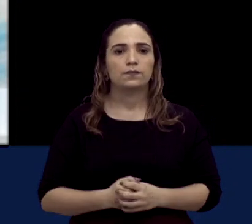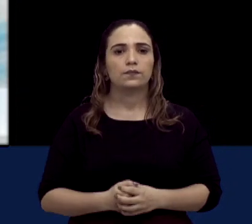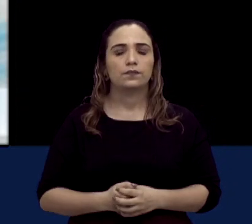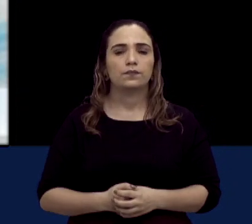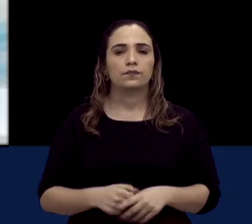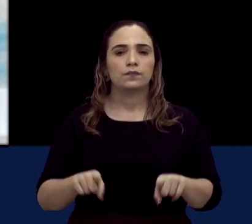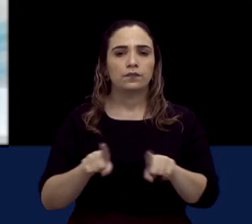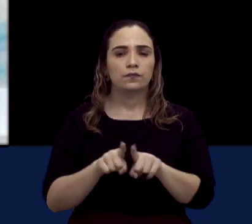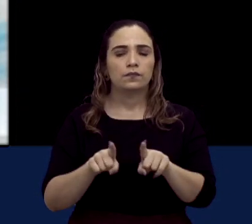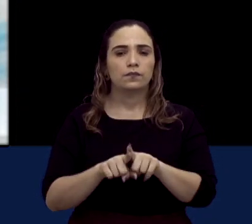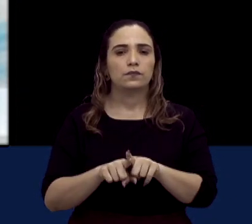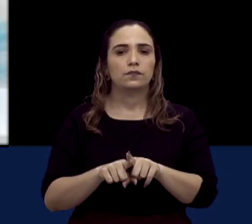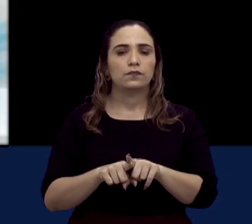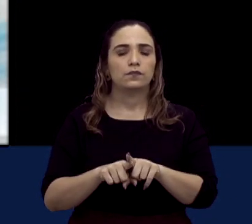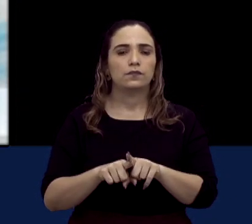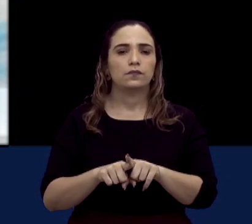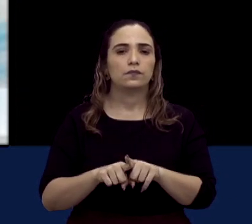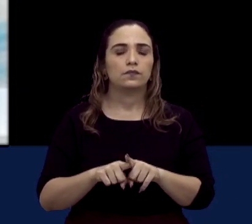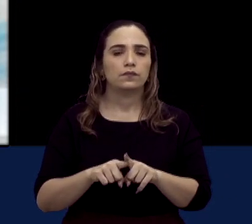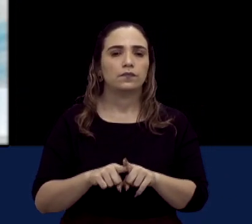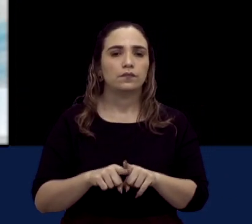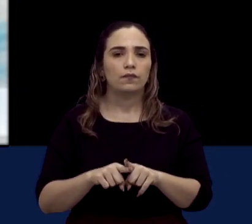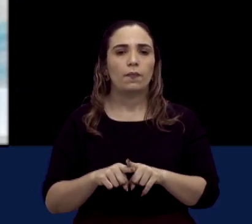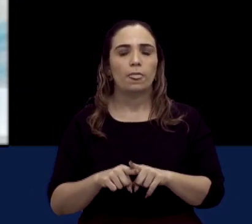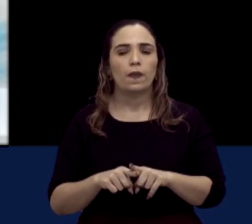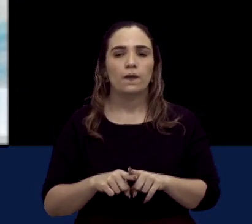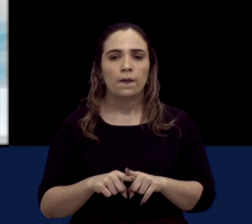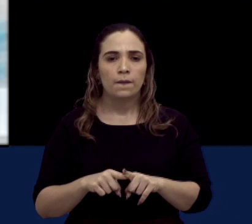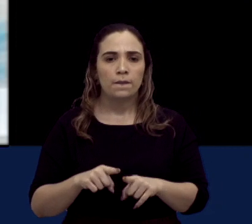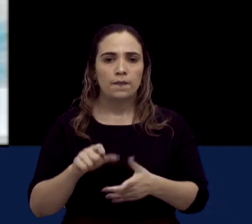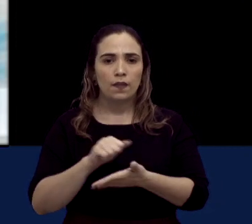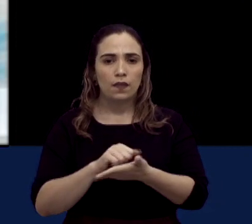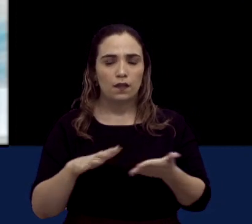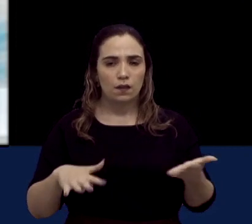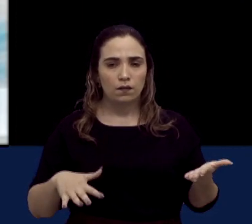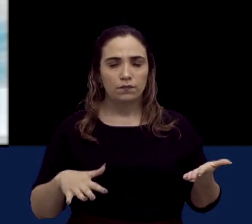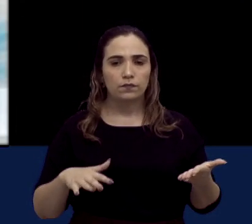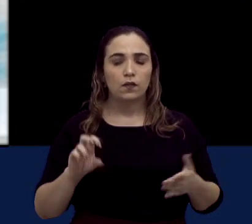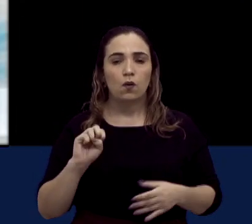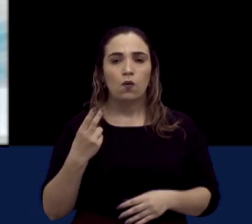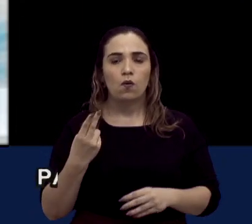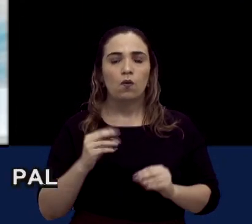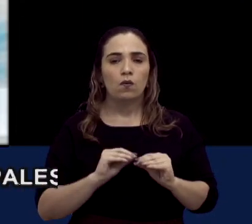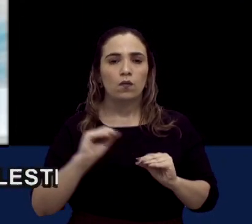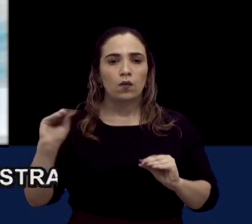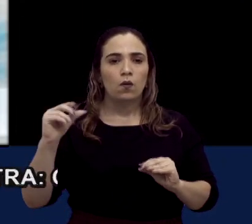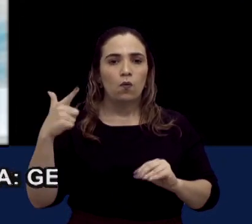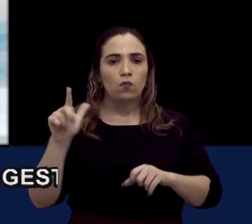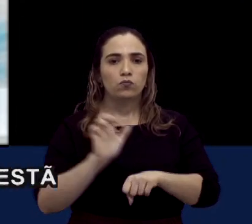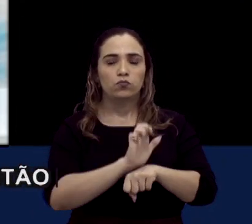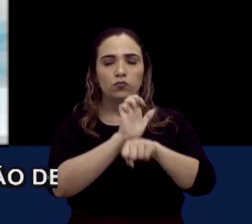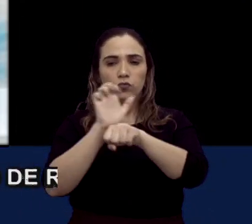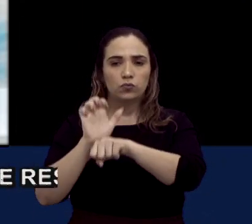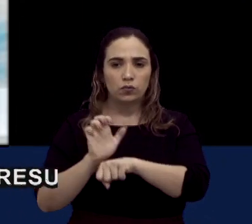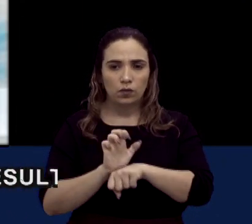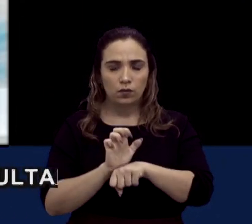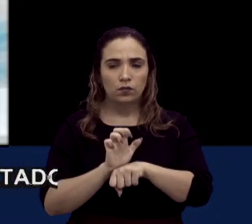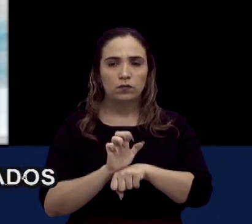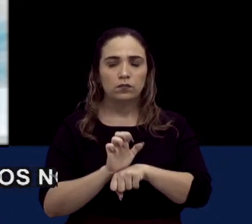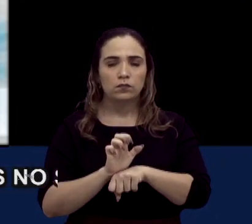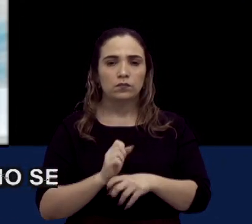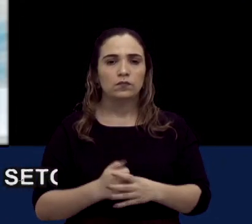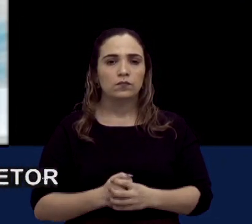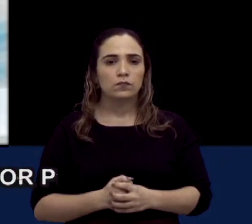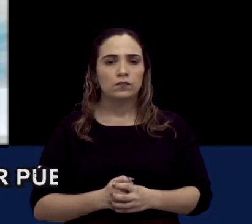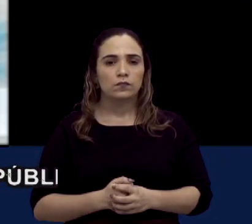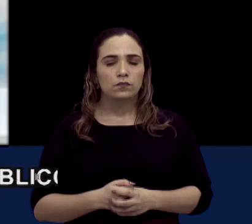Atividades, são colocadas atividades que poderiam ser eliminadas ou transferidas para os estados e municípios,